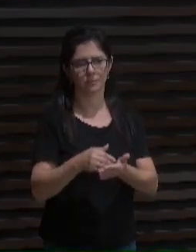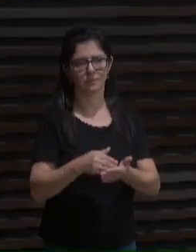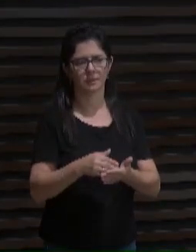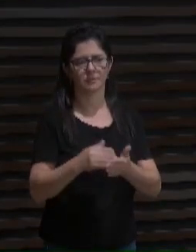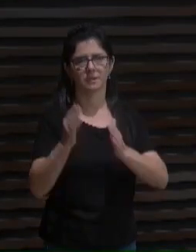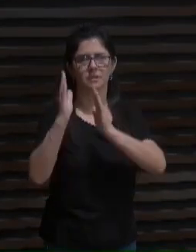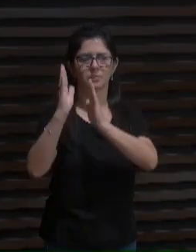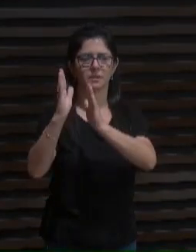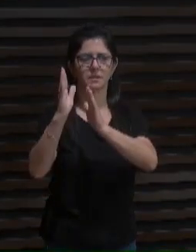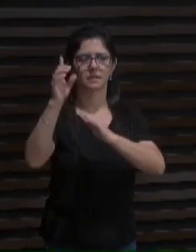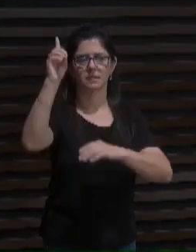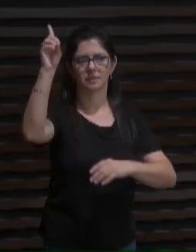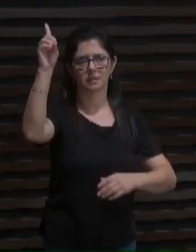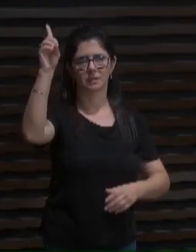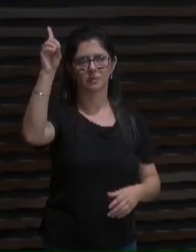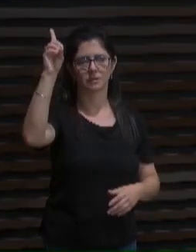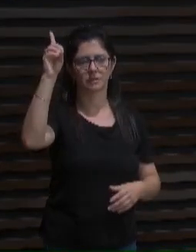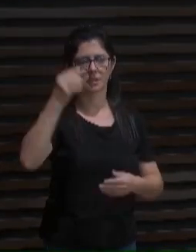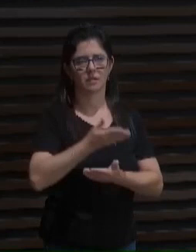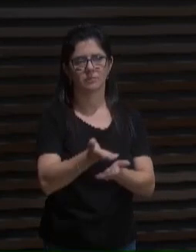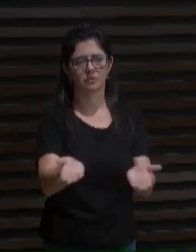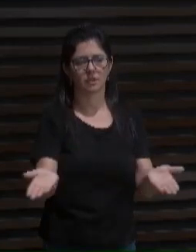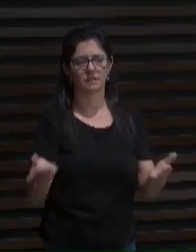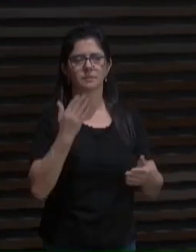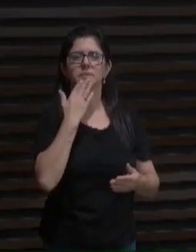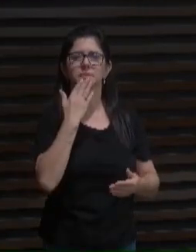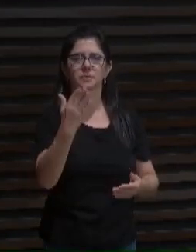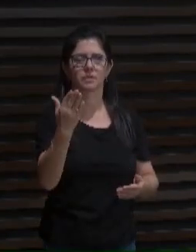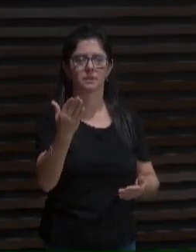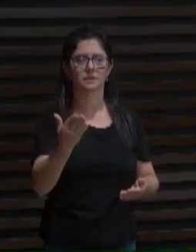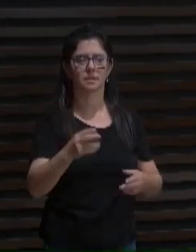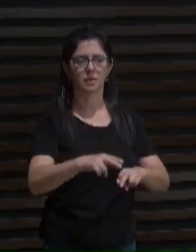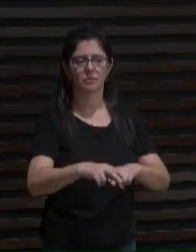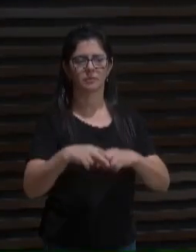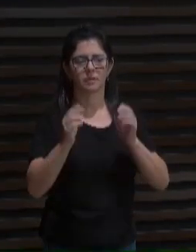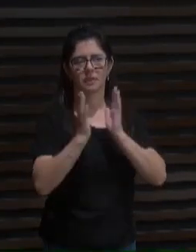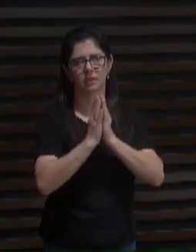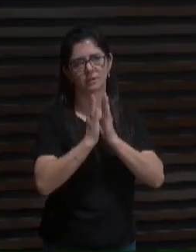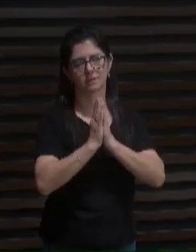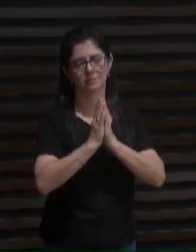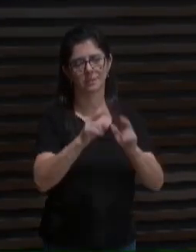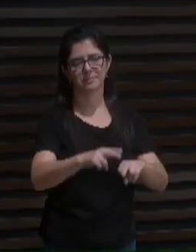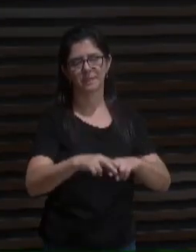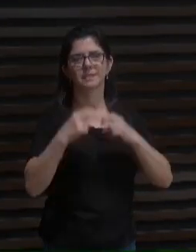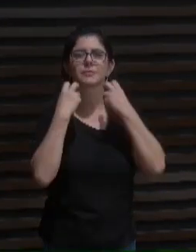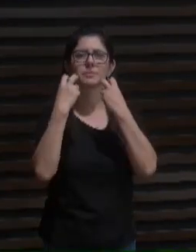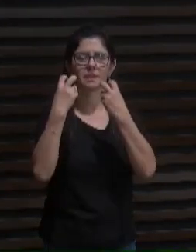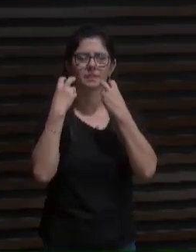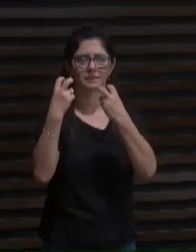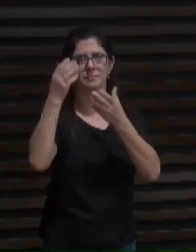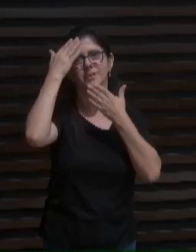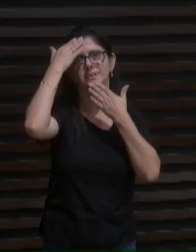sejam conhecidas diante de Deus as vossas petições pela oração e pela